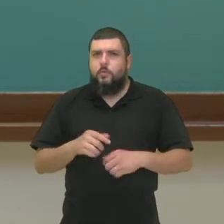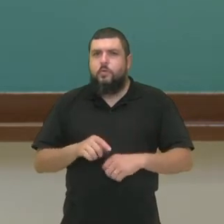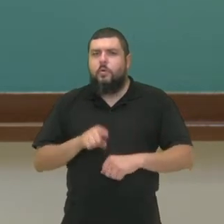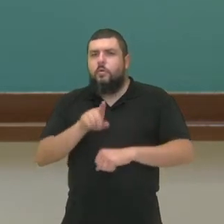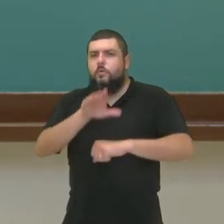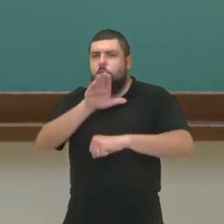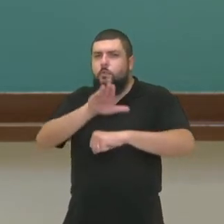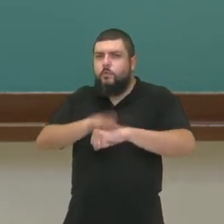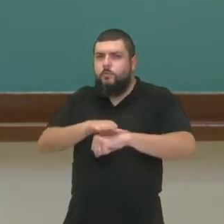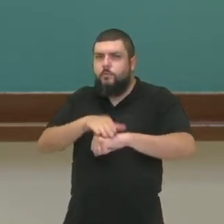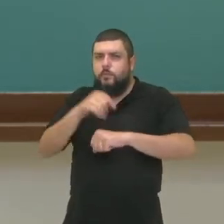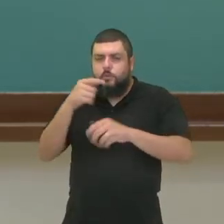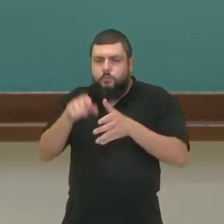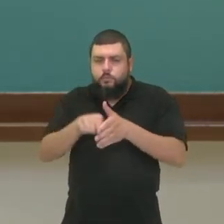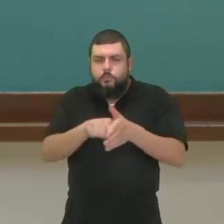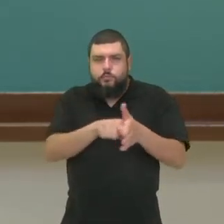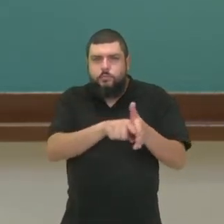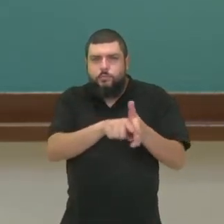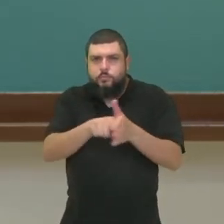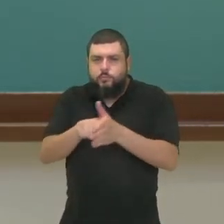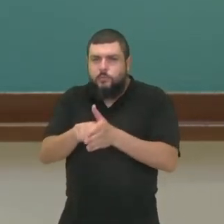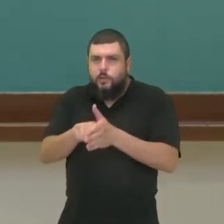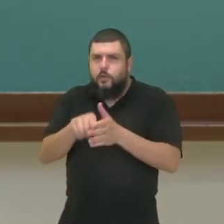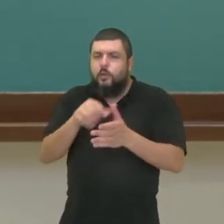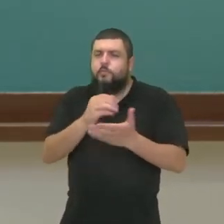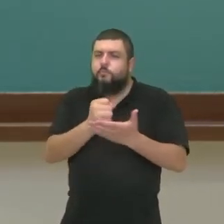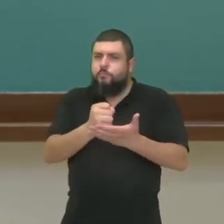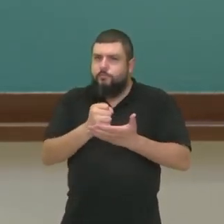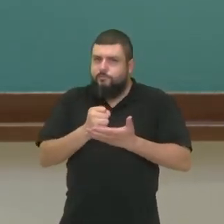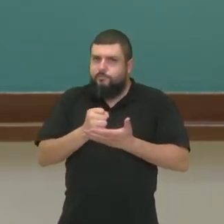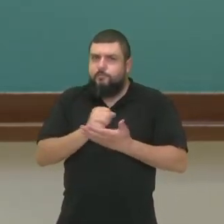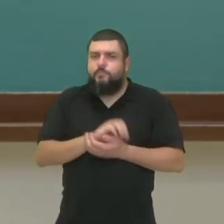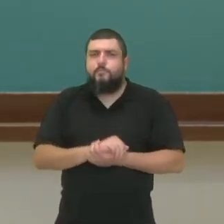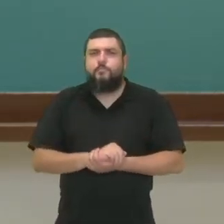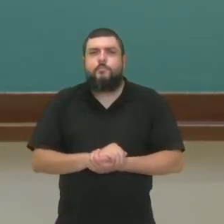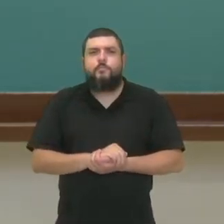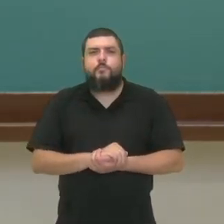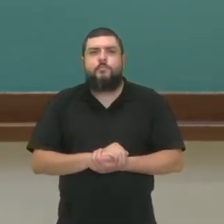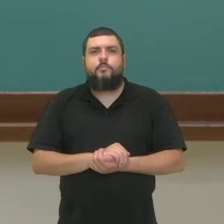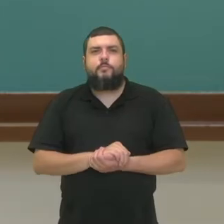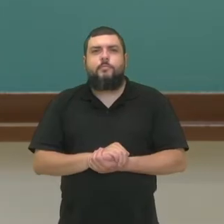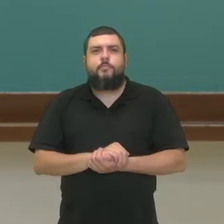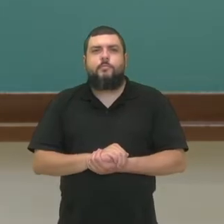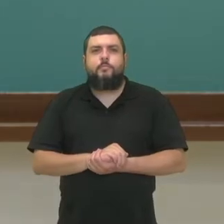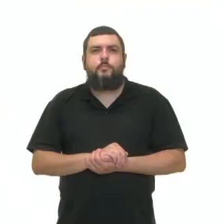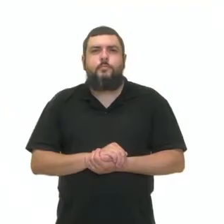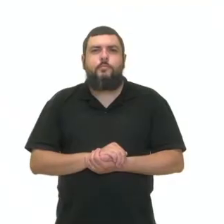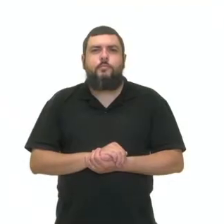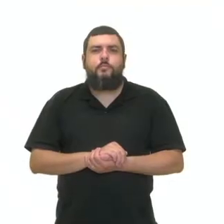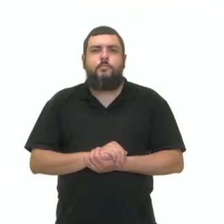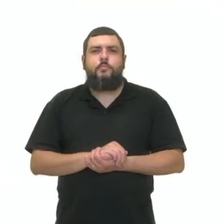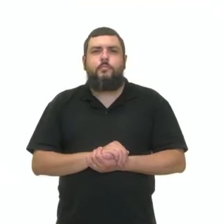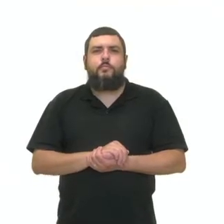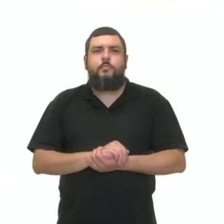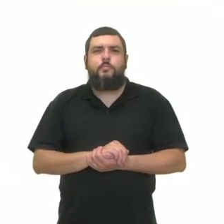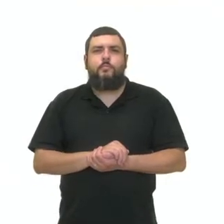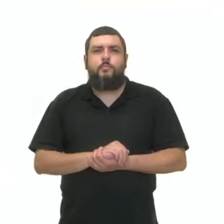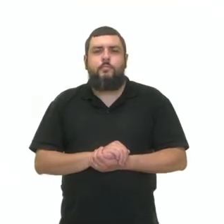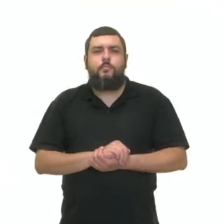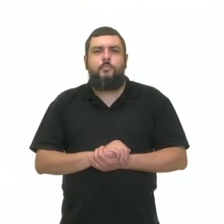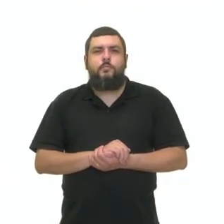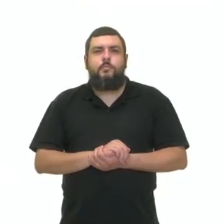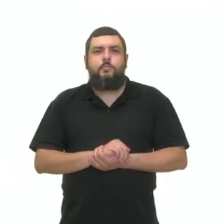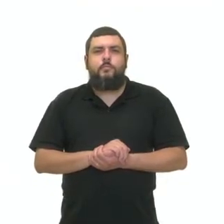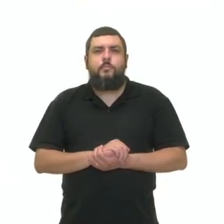historiadores desta aula, galerinha do sexto ano. Vocês ajudam o professor Roberto nessa aí? Bora lá? O trabalho análogo